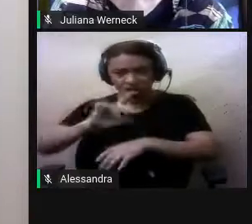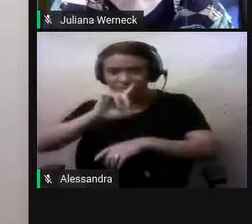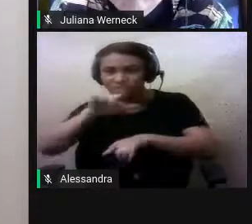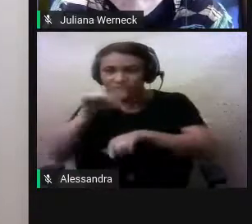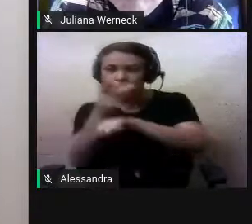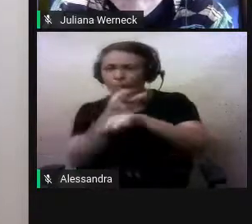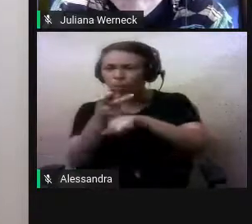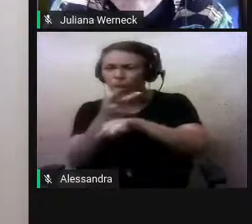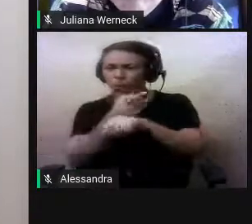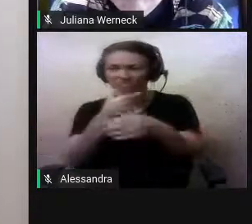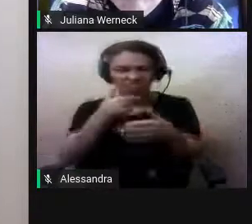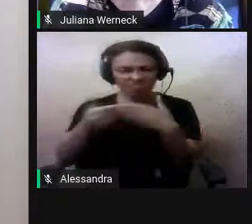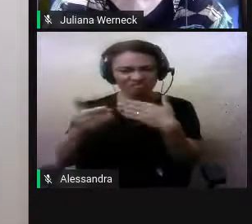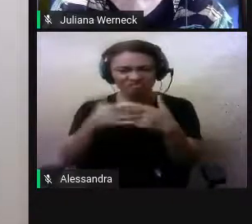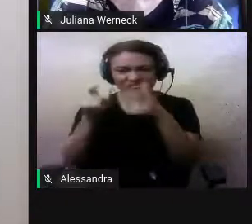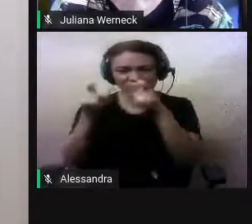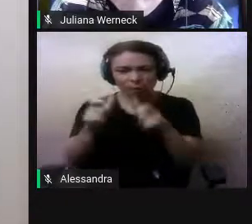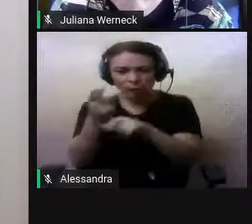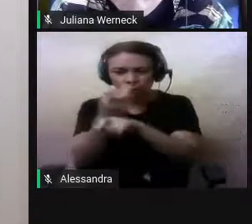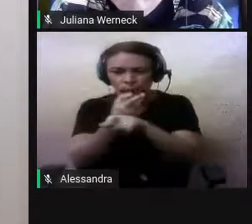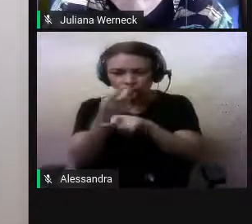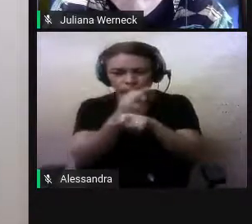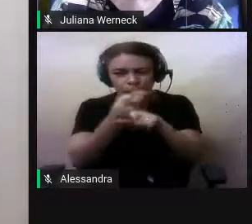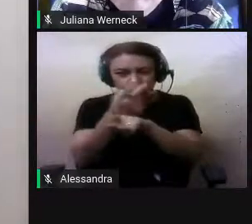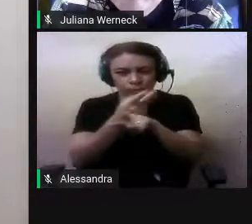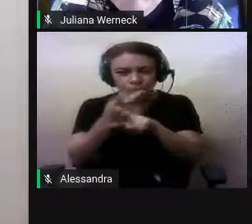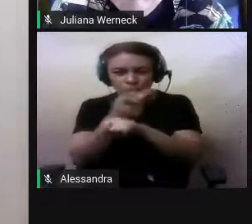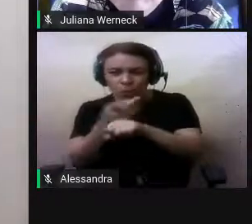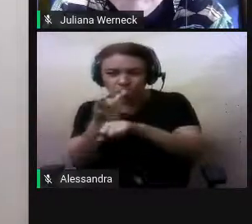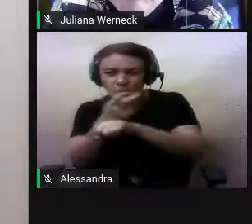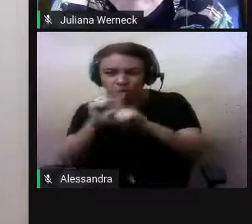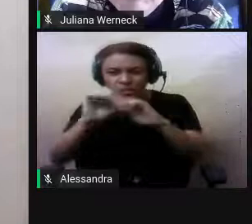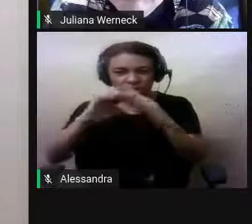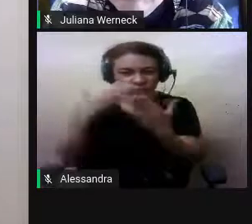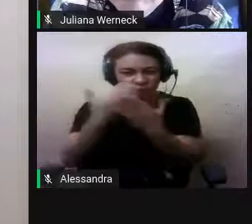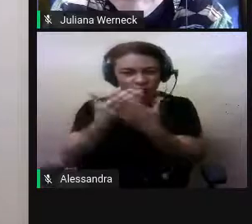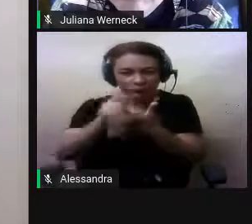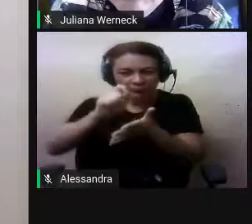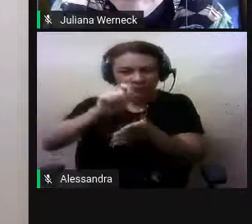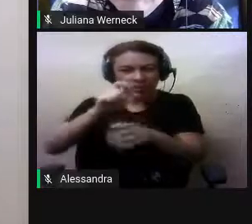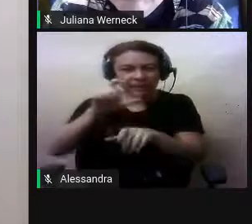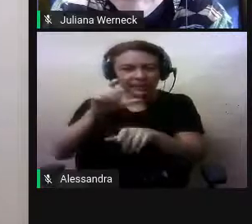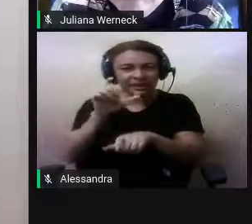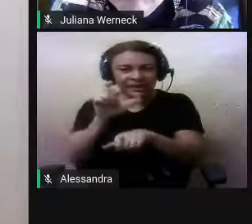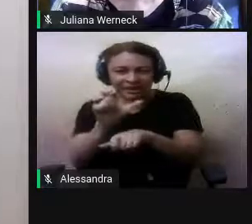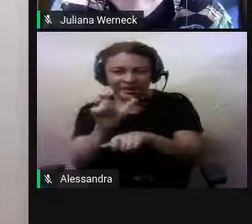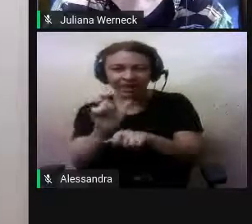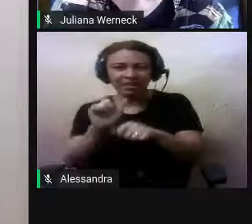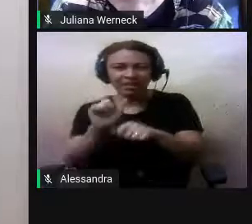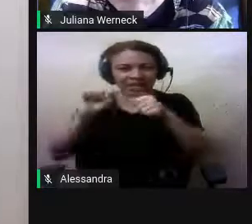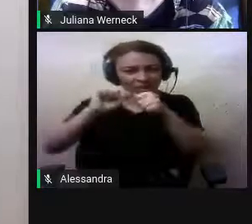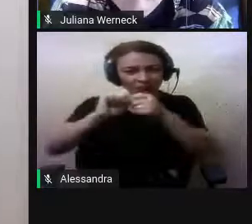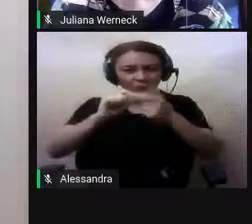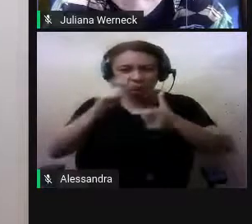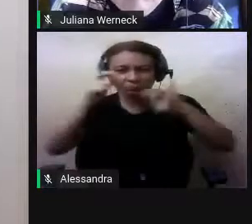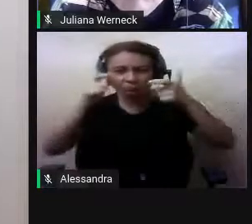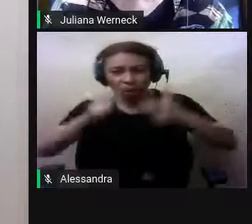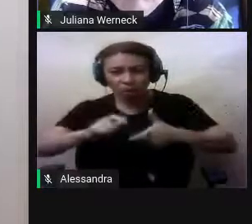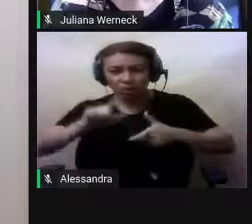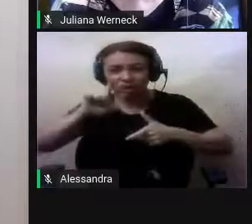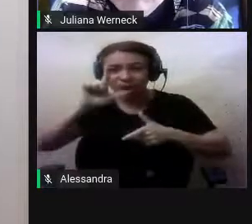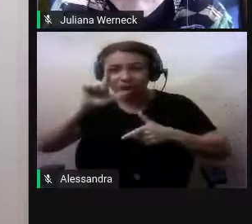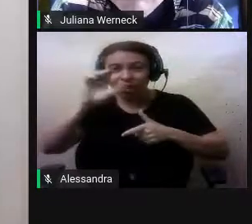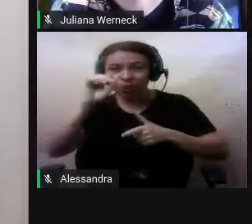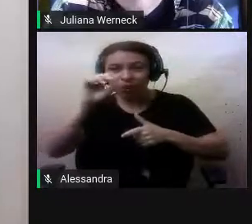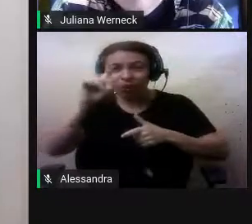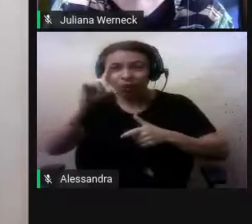independente de onde seja. Comecei a pesquisar então as autoescolas que atendiam pessoas com deficiência e encontrei uma autoescola em Londrina. Londrina fica a